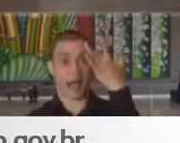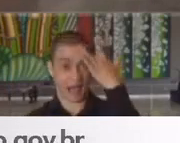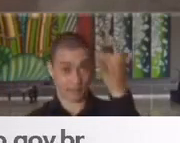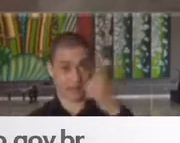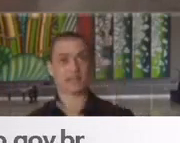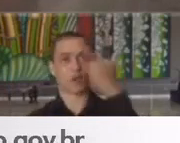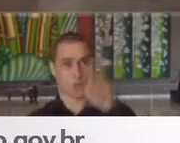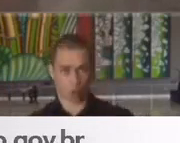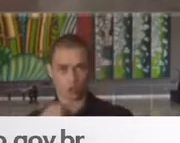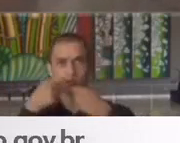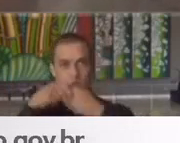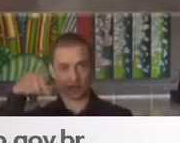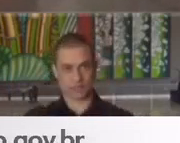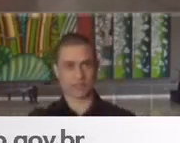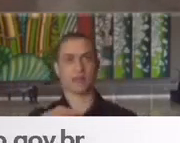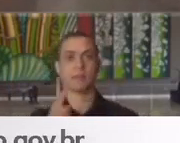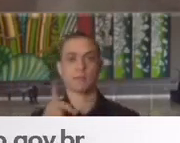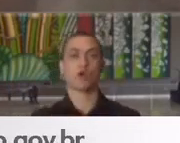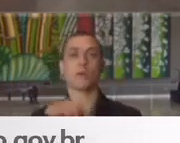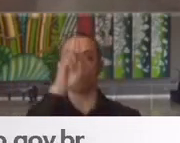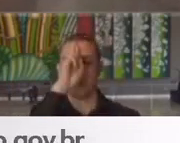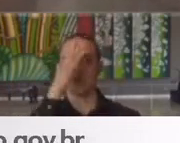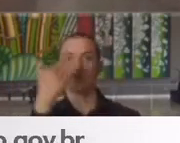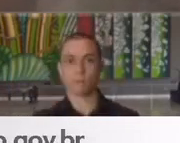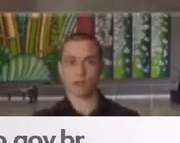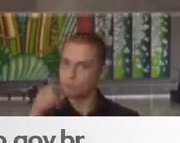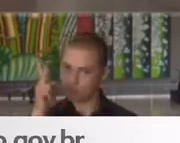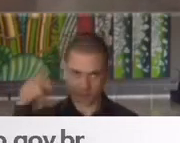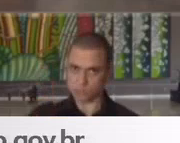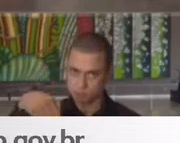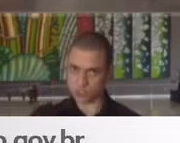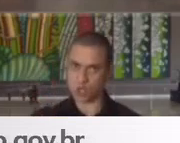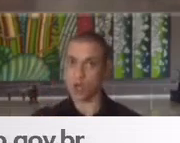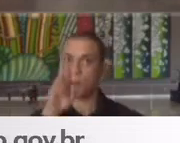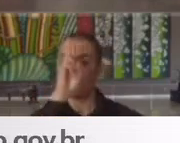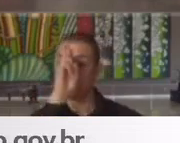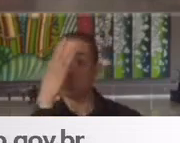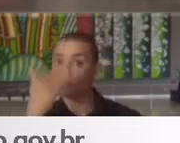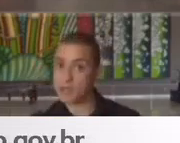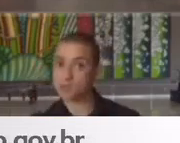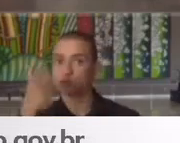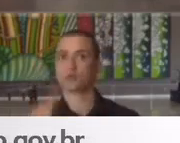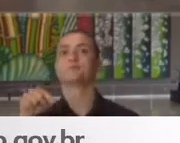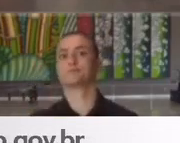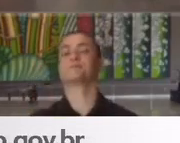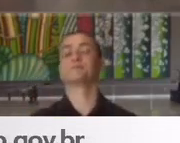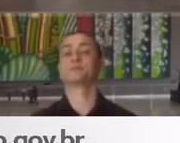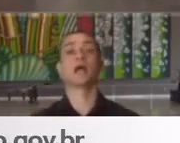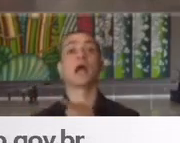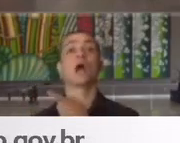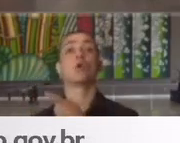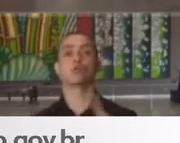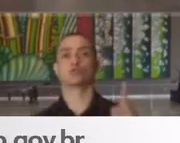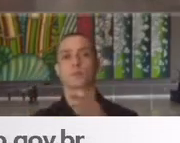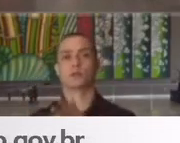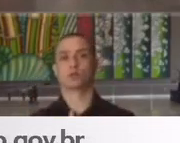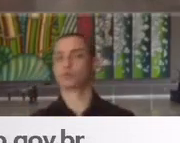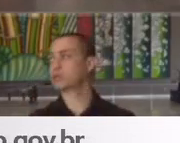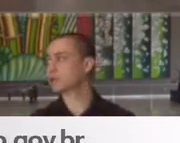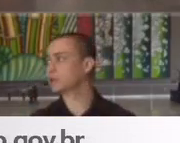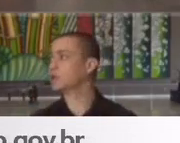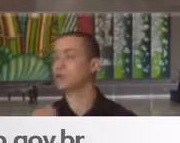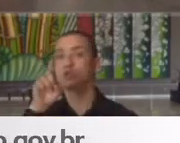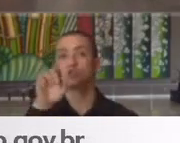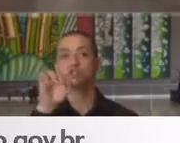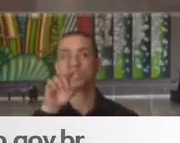nova coletiva de imprensa às 12 horas e 30 minutos, aqui mesmo, no Palácio dos Bandeirantes. Vamos agora à última pergunta. Xandu